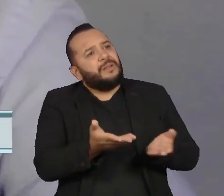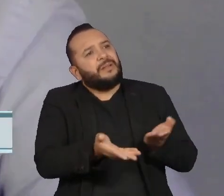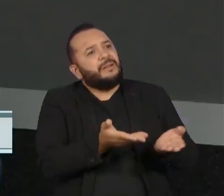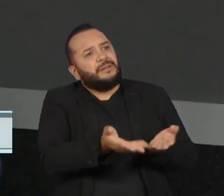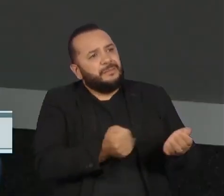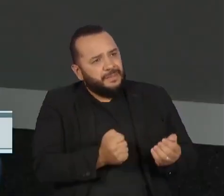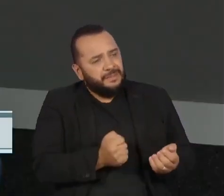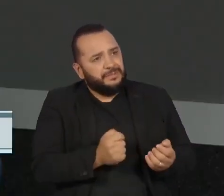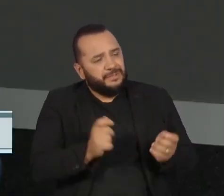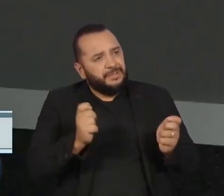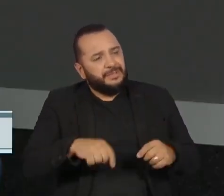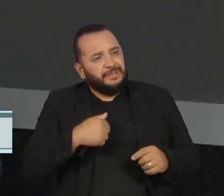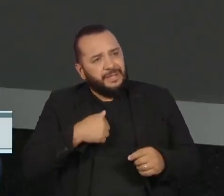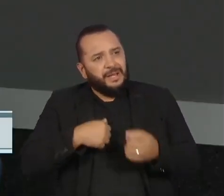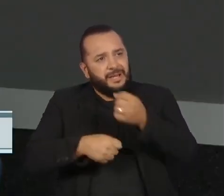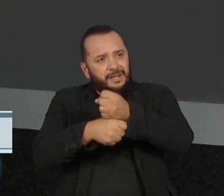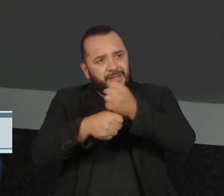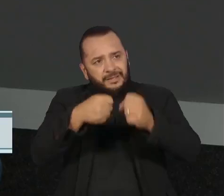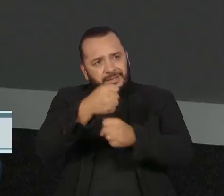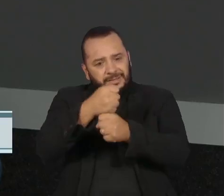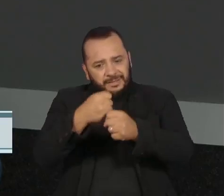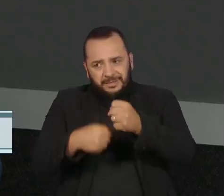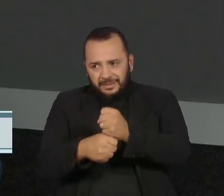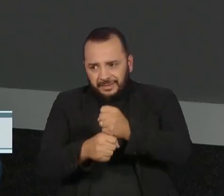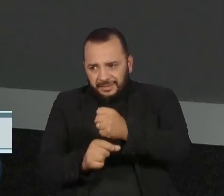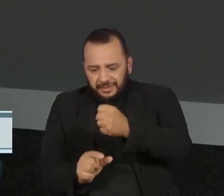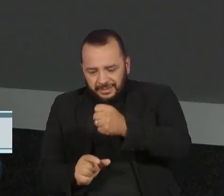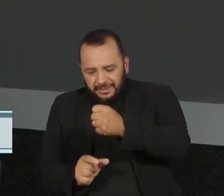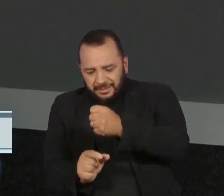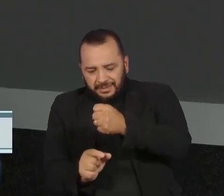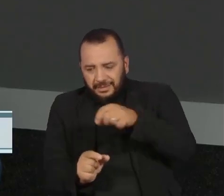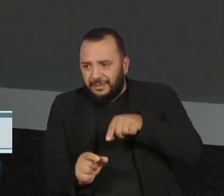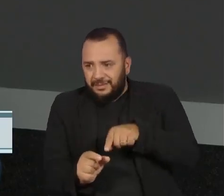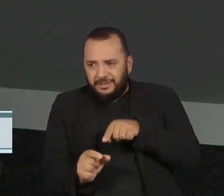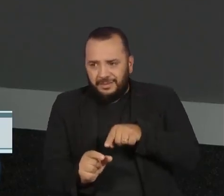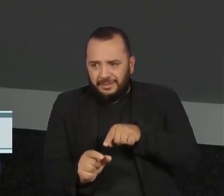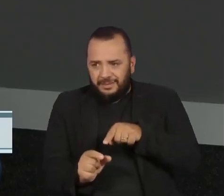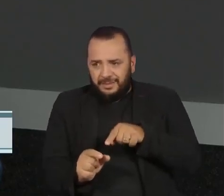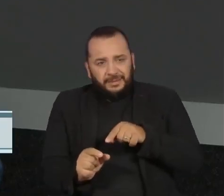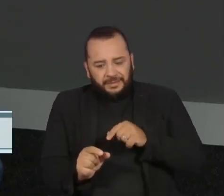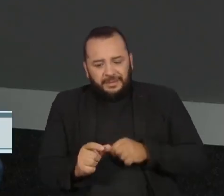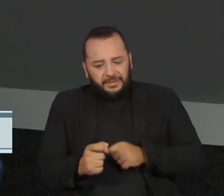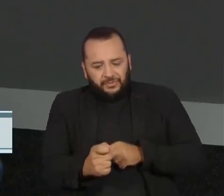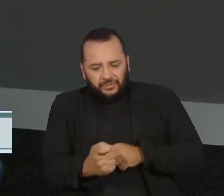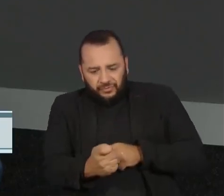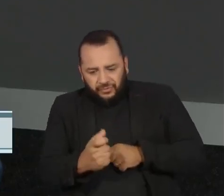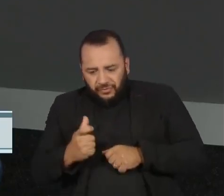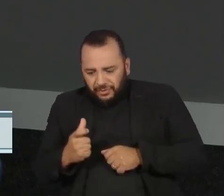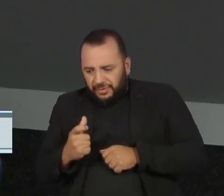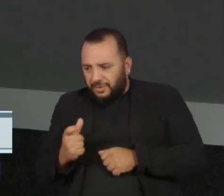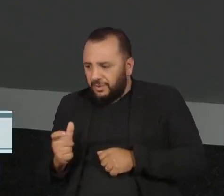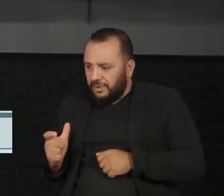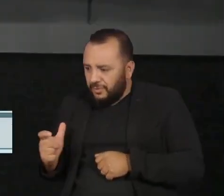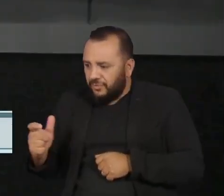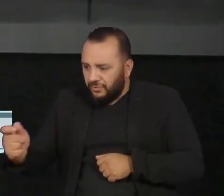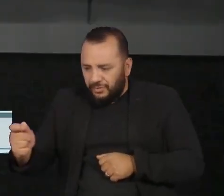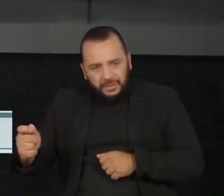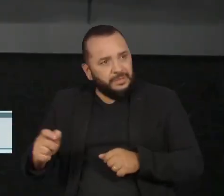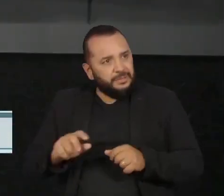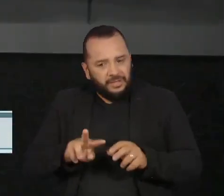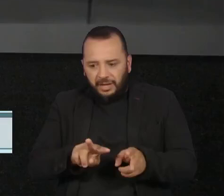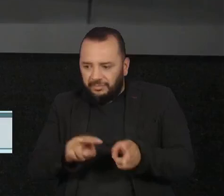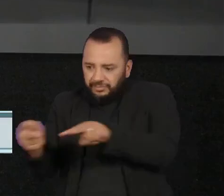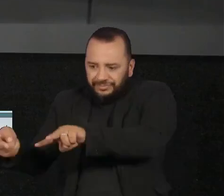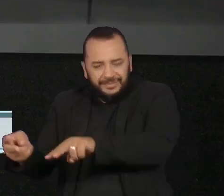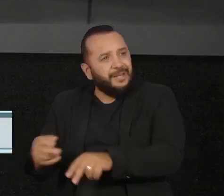O transplante de medula óssea tem uma importância tremenda e, portanto, a doação é uma coisa importante também, né? Perfeito,